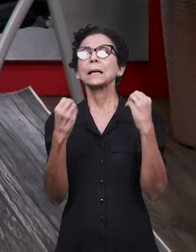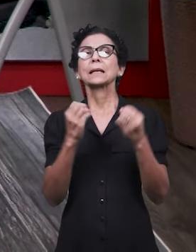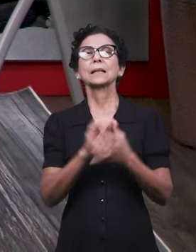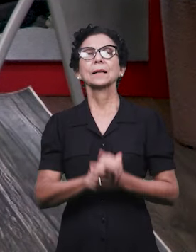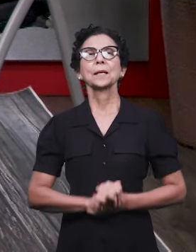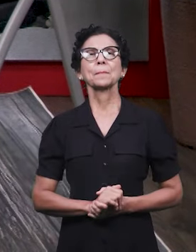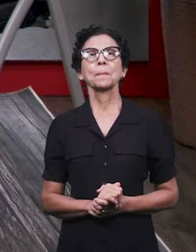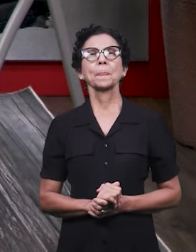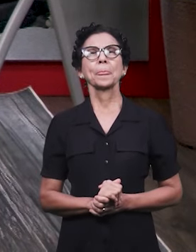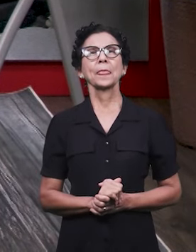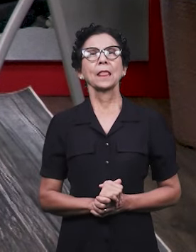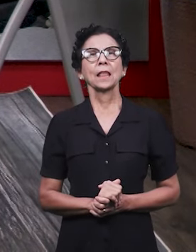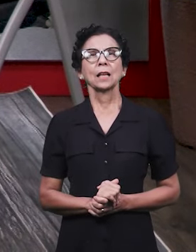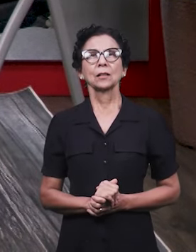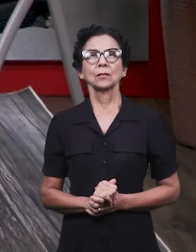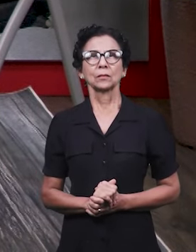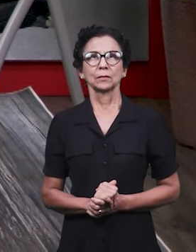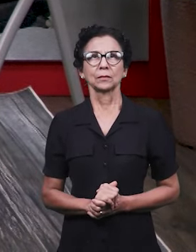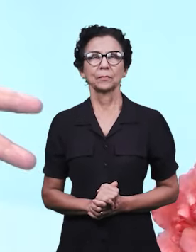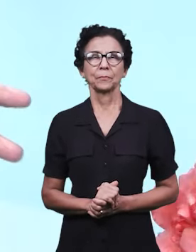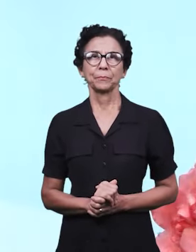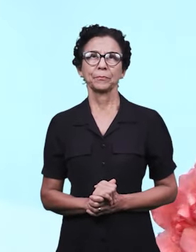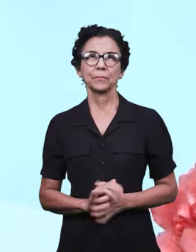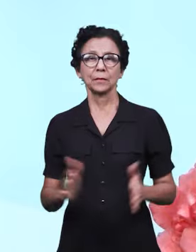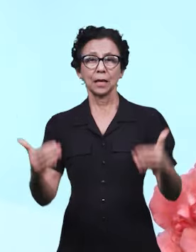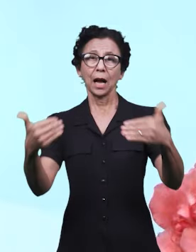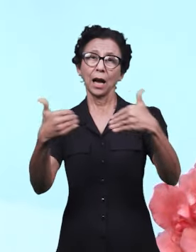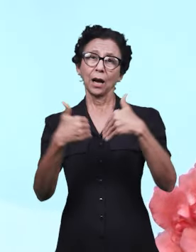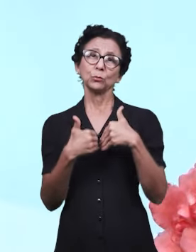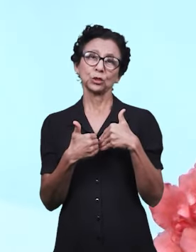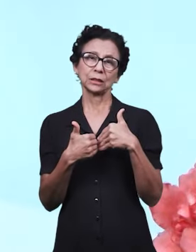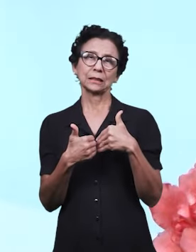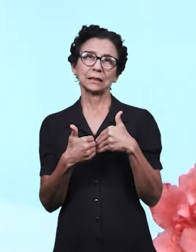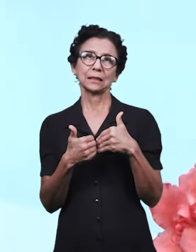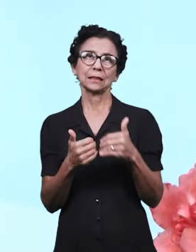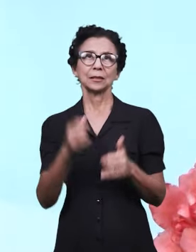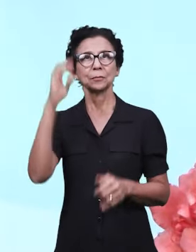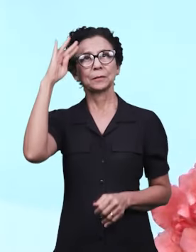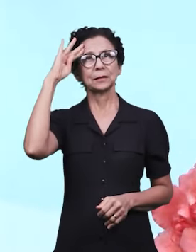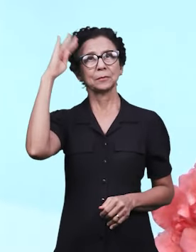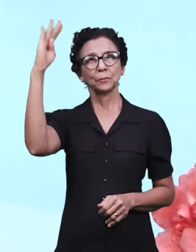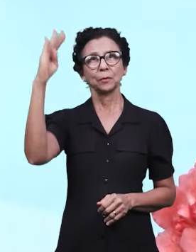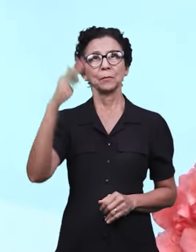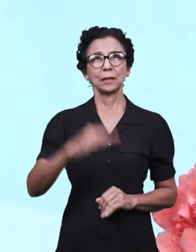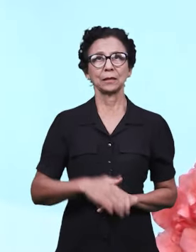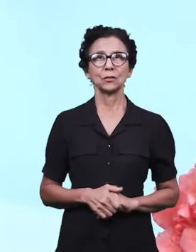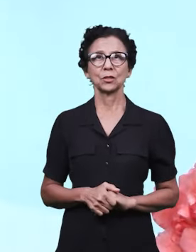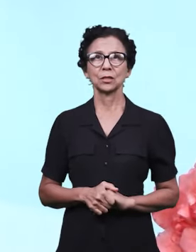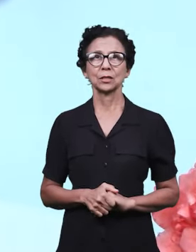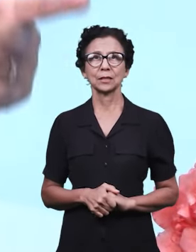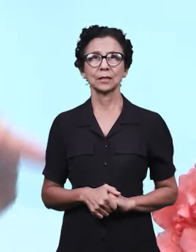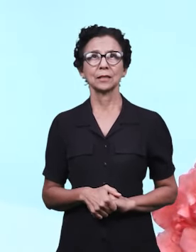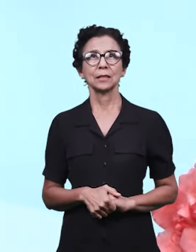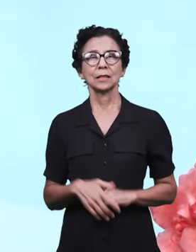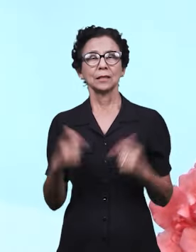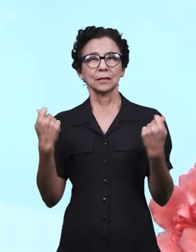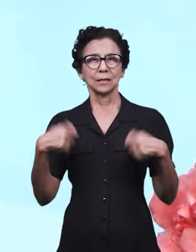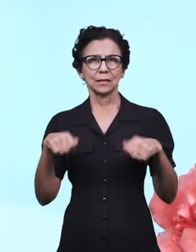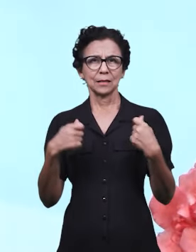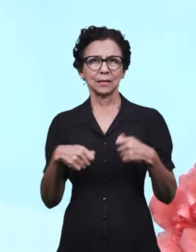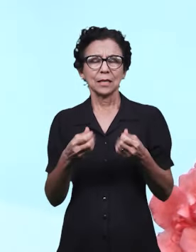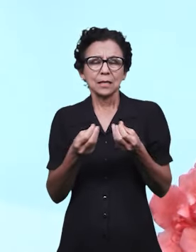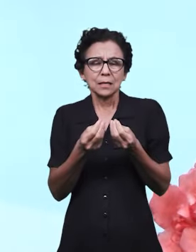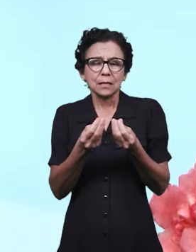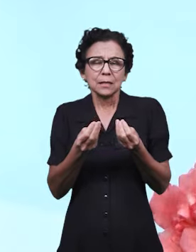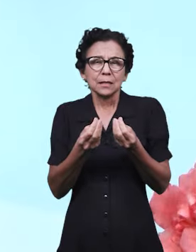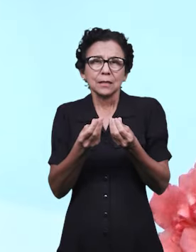né, principalmente o autismo, certo? Tem essa sensibilidade. Necessidade, né? E